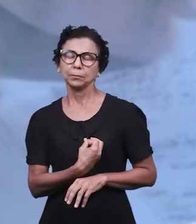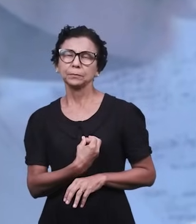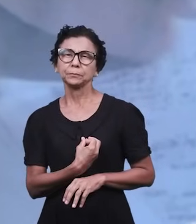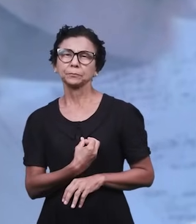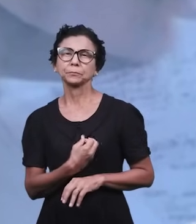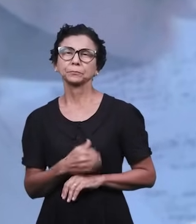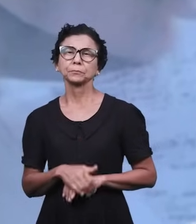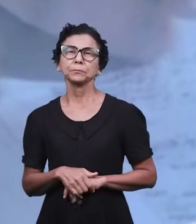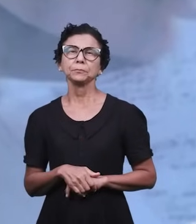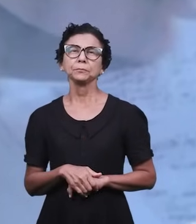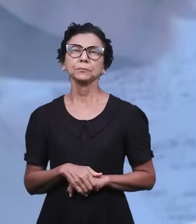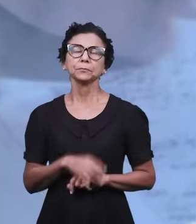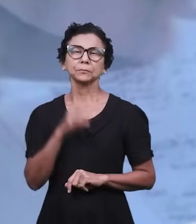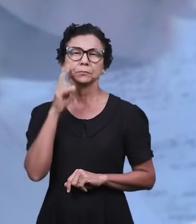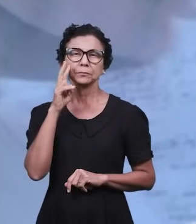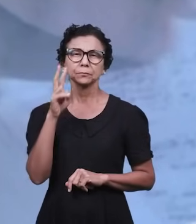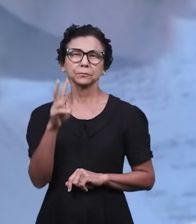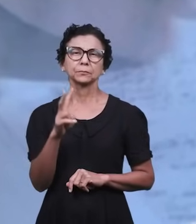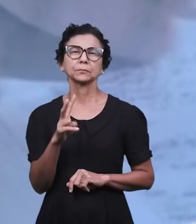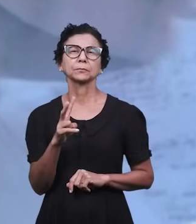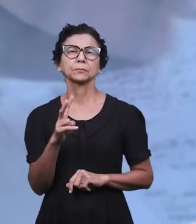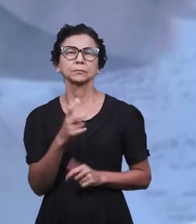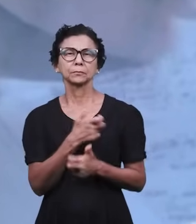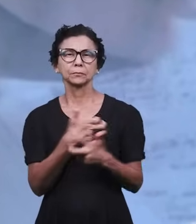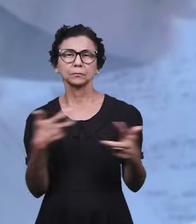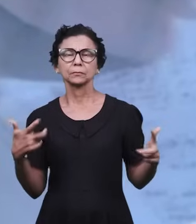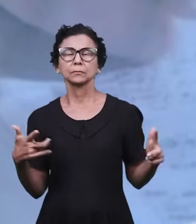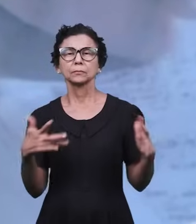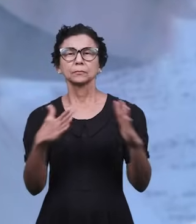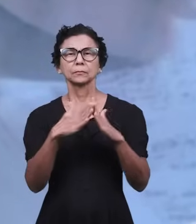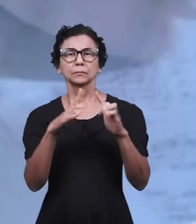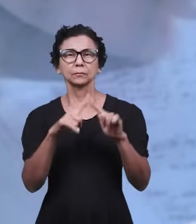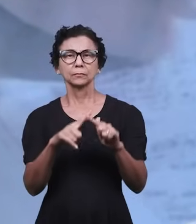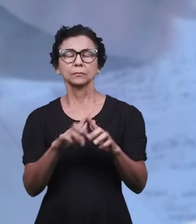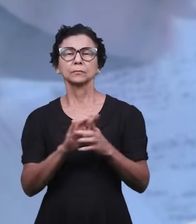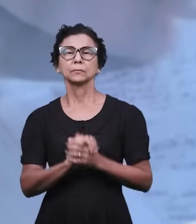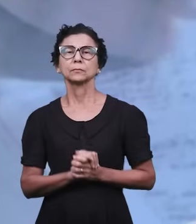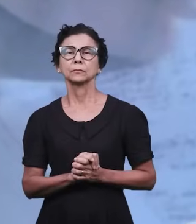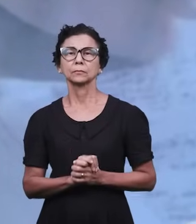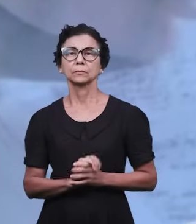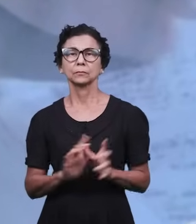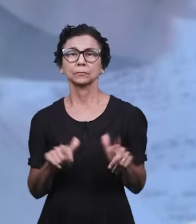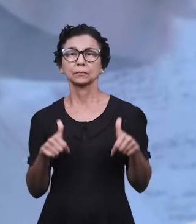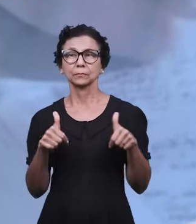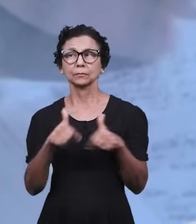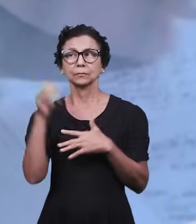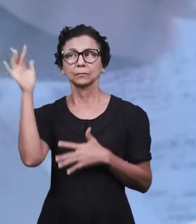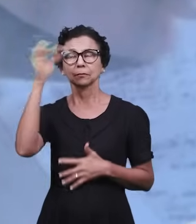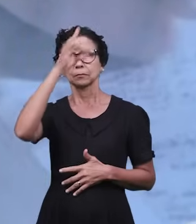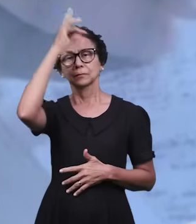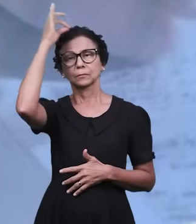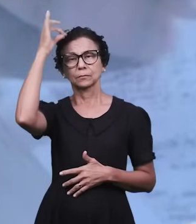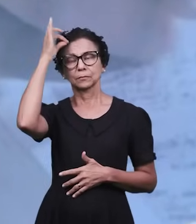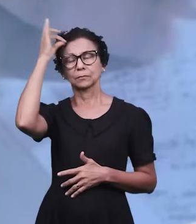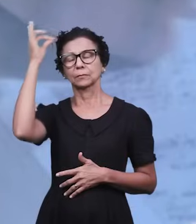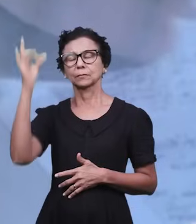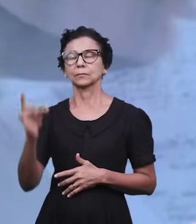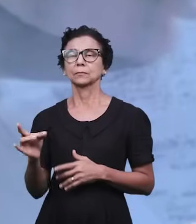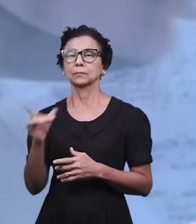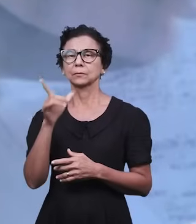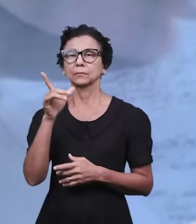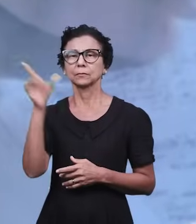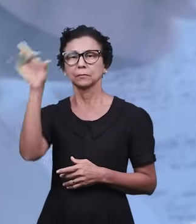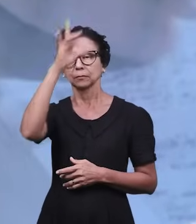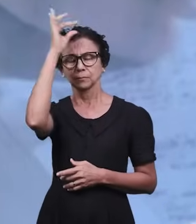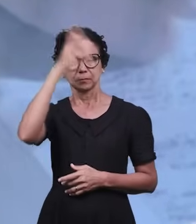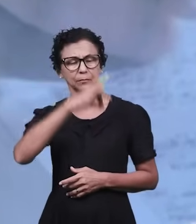via muitas igrejas naquela época surgindo com esse despertamento espiritual, a operação do Espírito Santo, o batismo com o Espírito